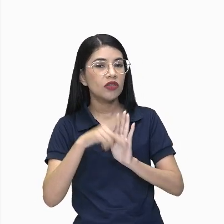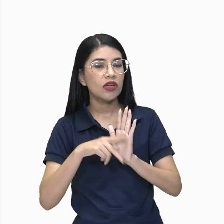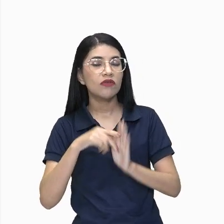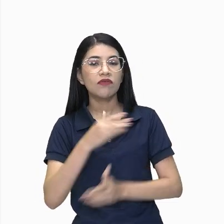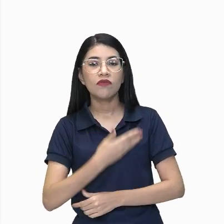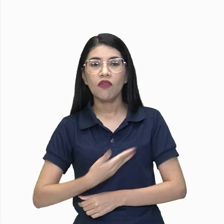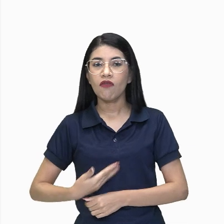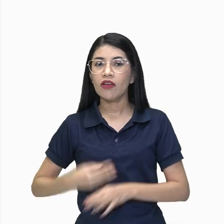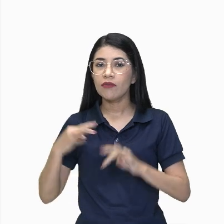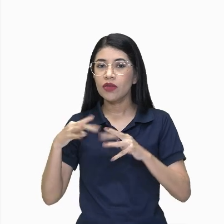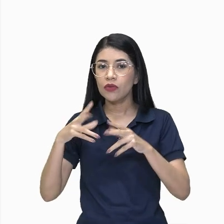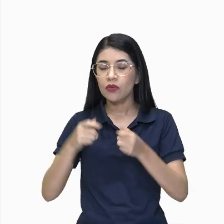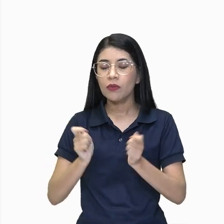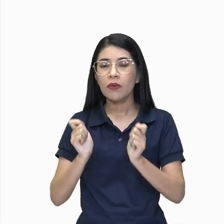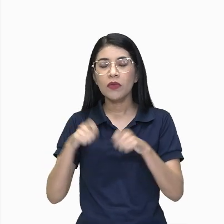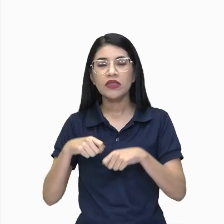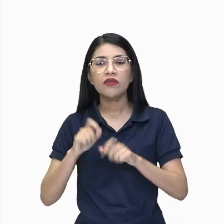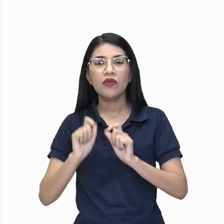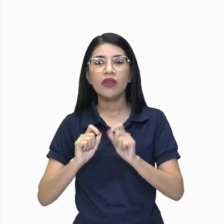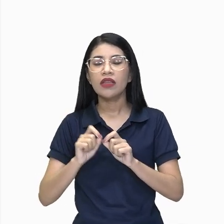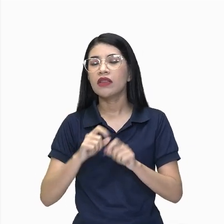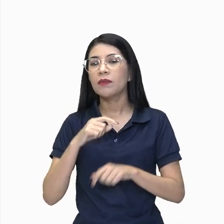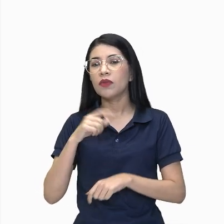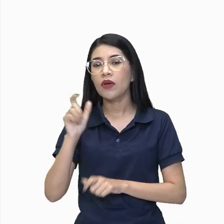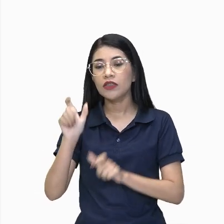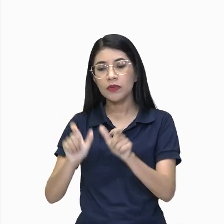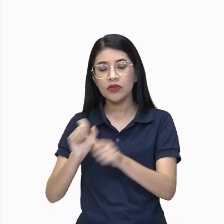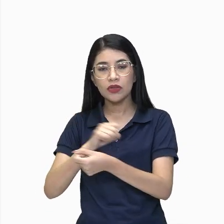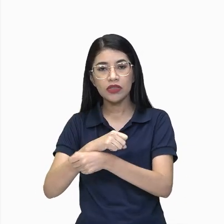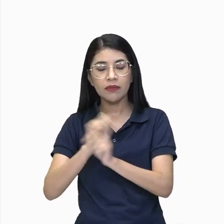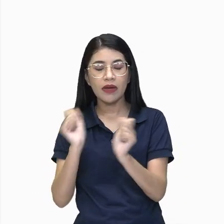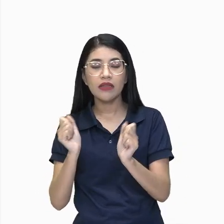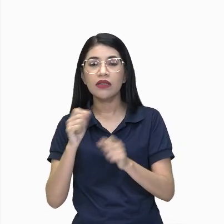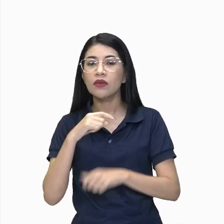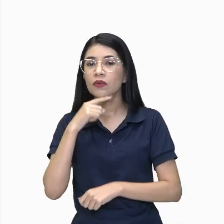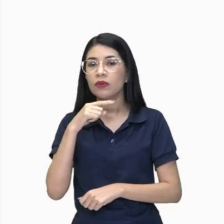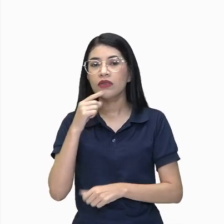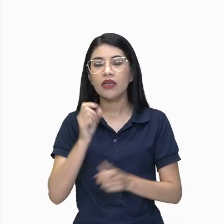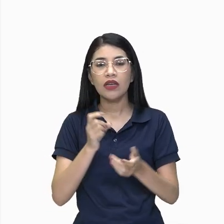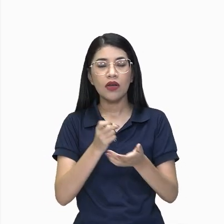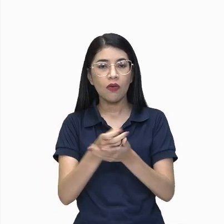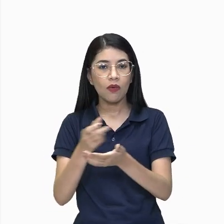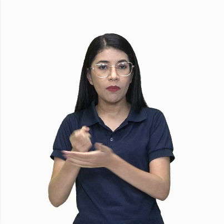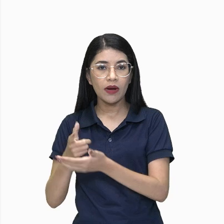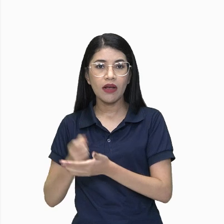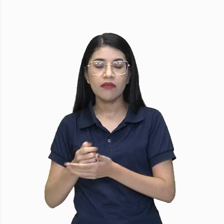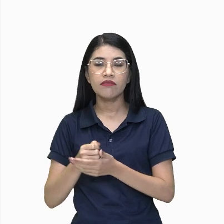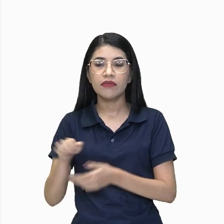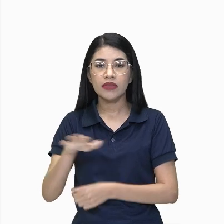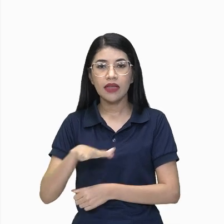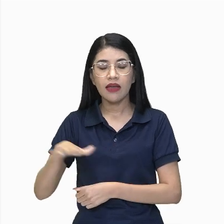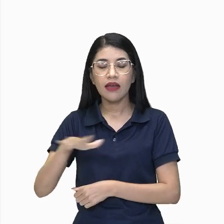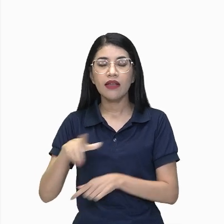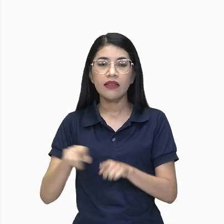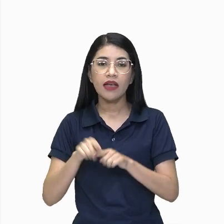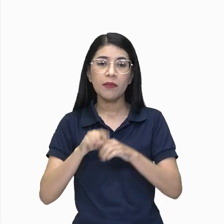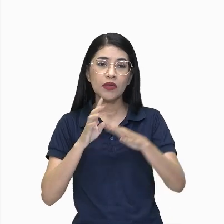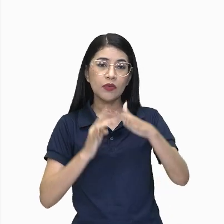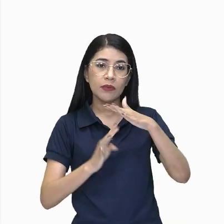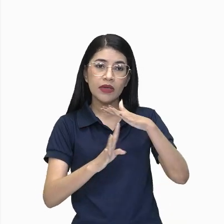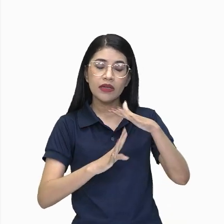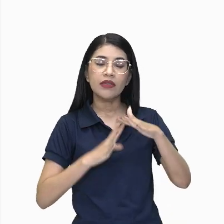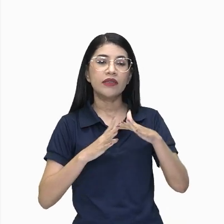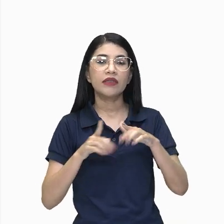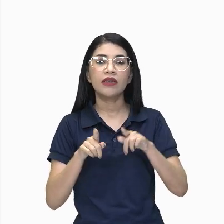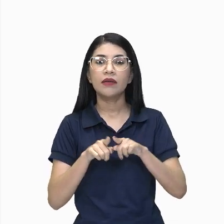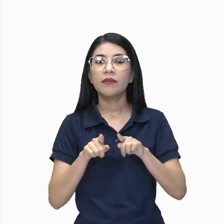ali para dificultar ao máximo a aquisição de terras por ex-escravizados e também imigrantes e garantir ali